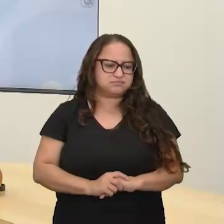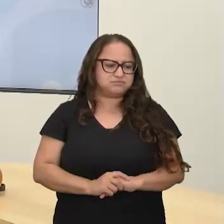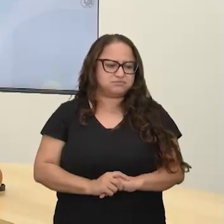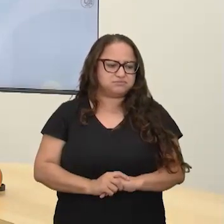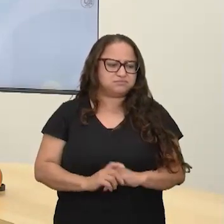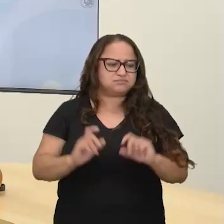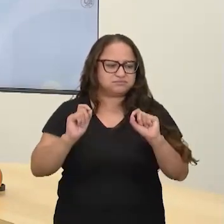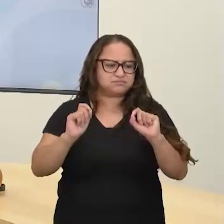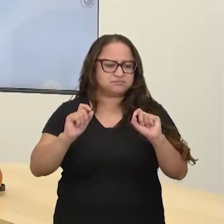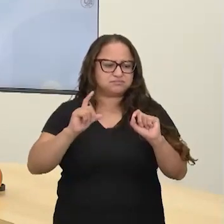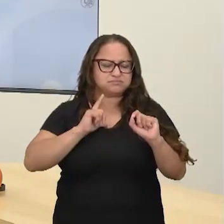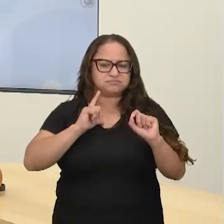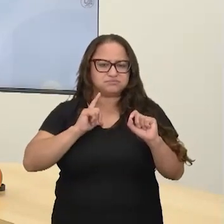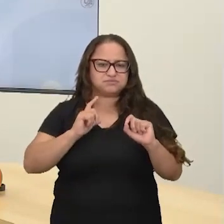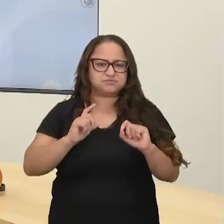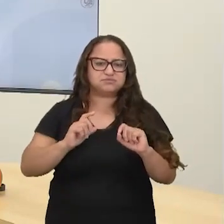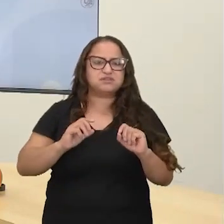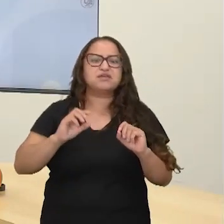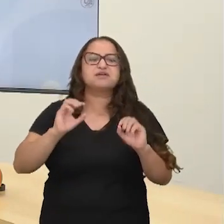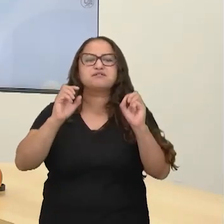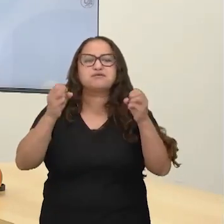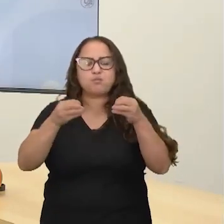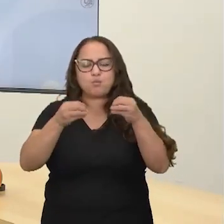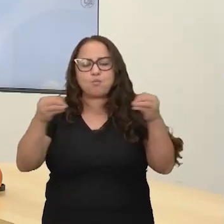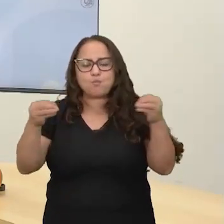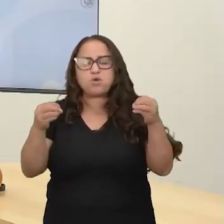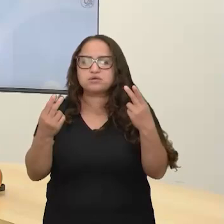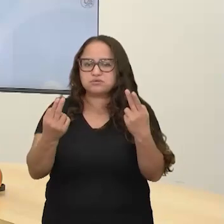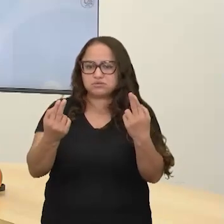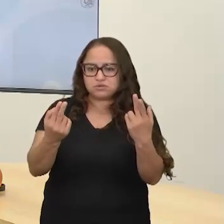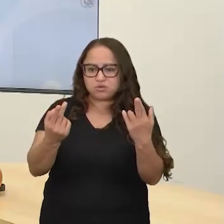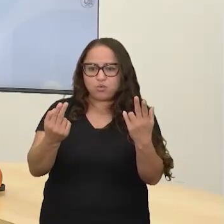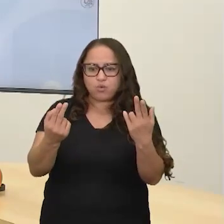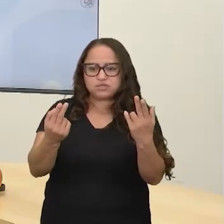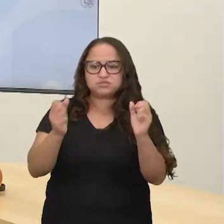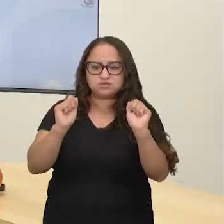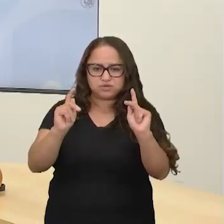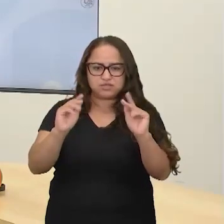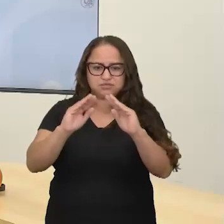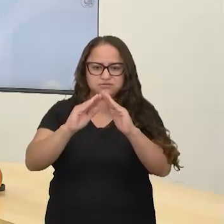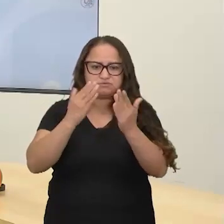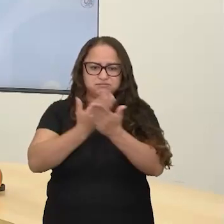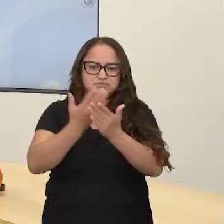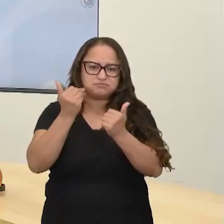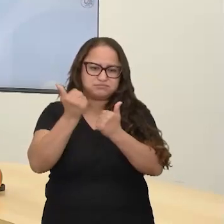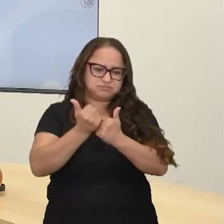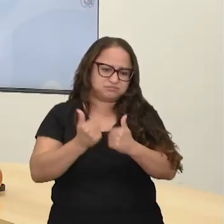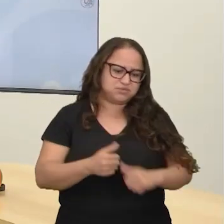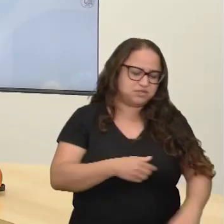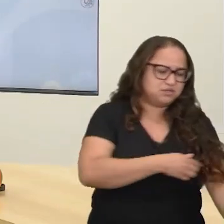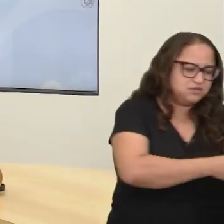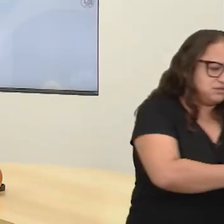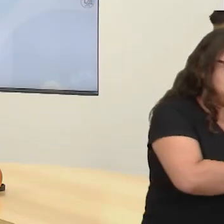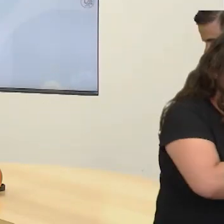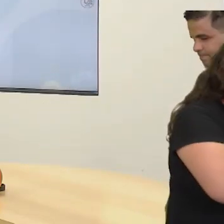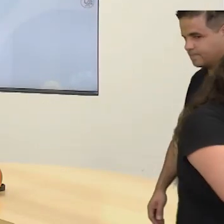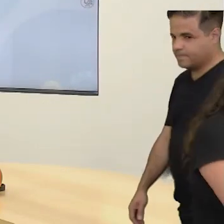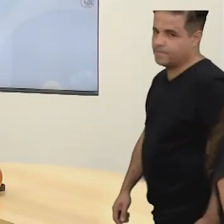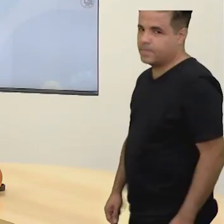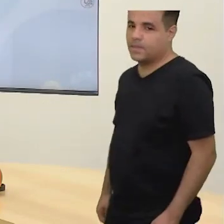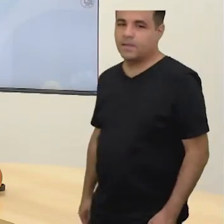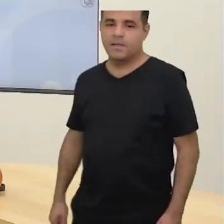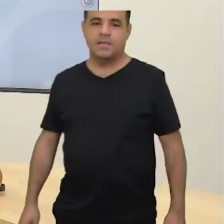repulsão, né? São o quê? Sinais iguais. Beleza? Sinais diferentes, atração.